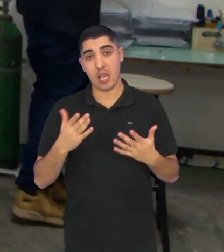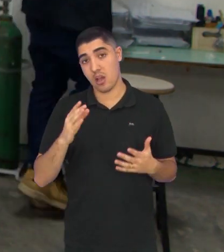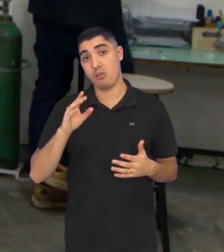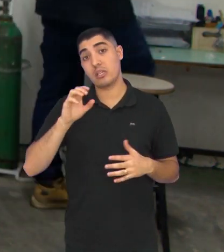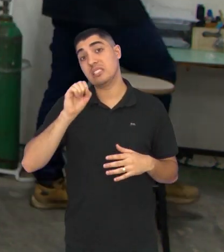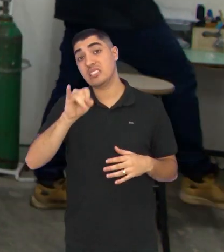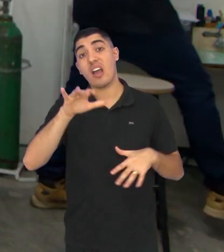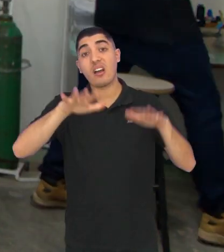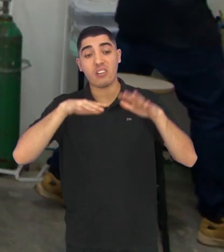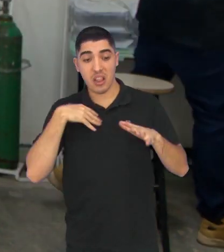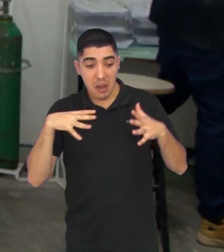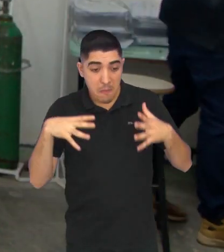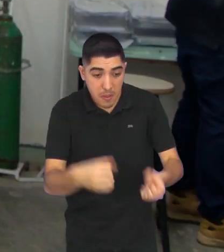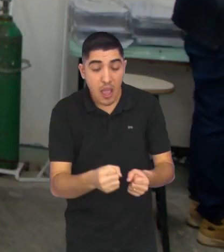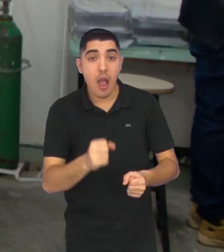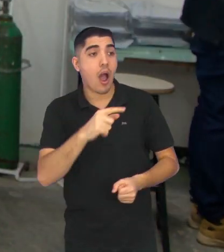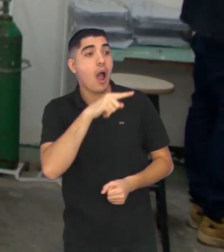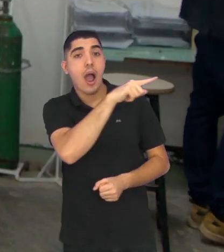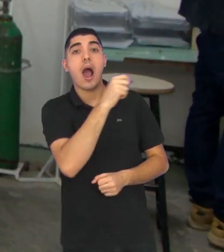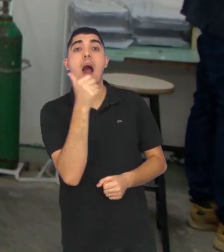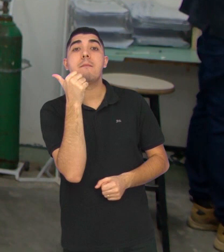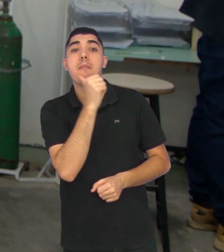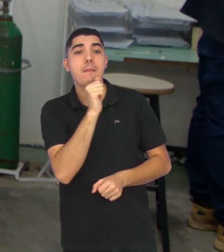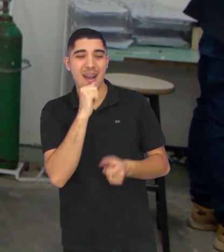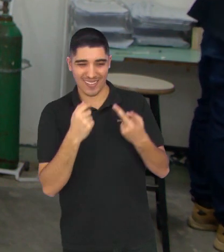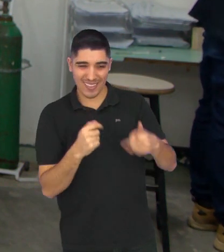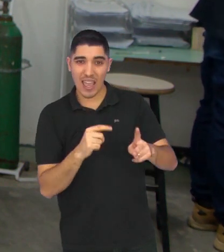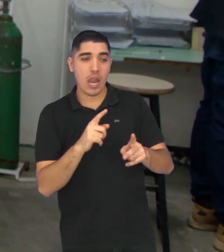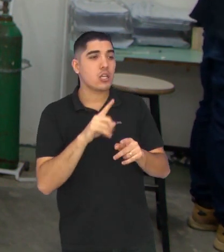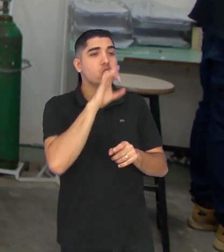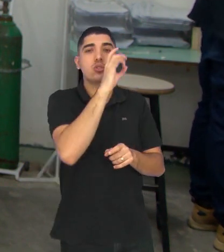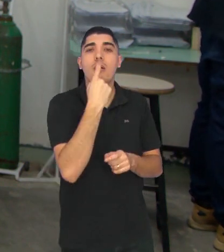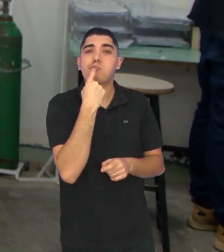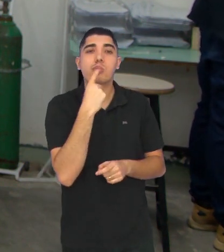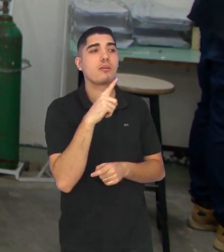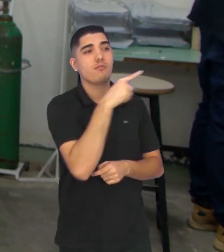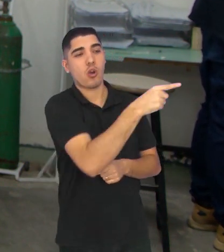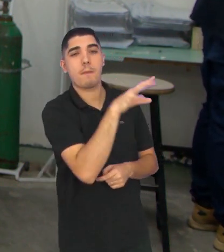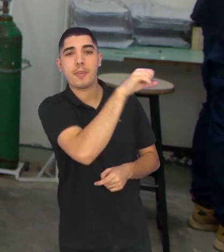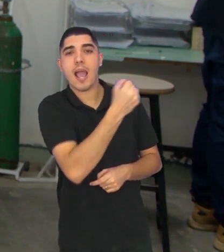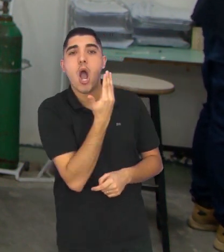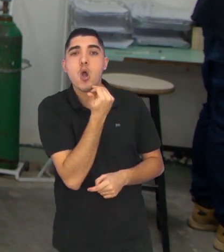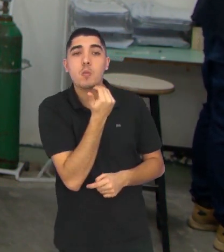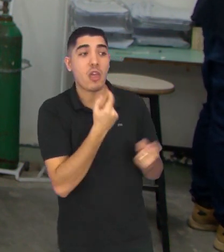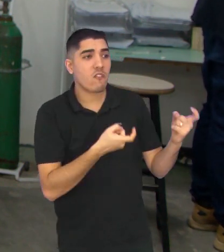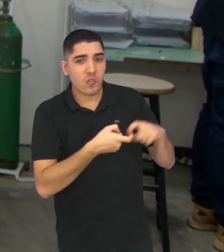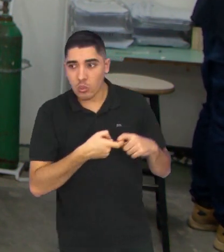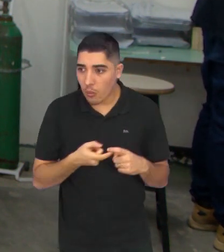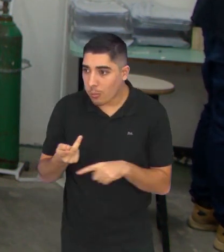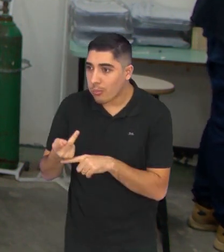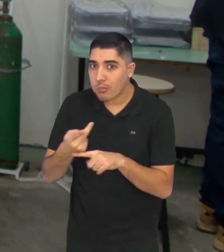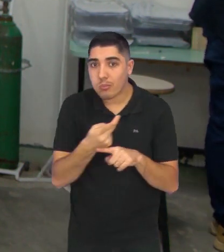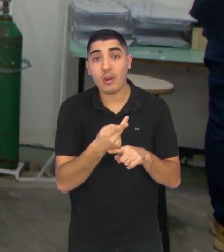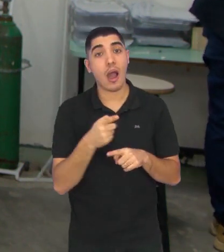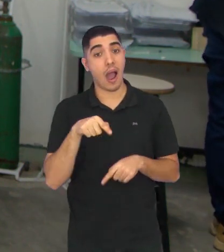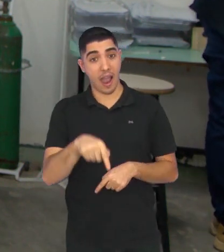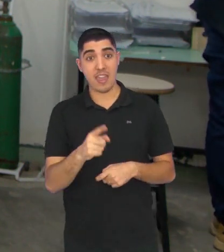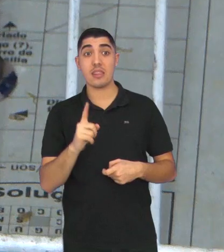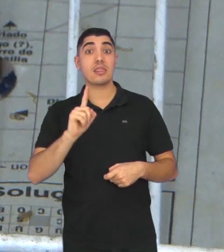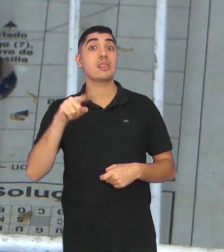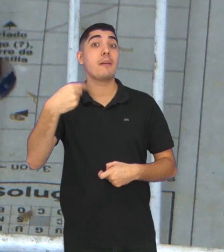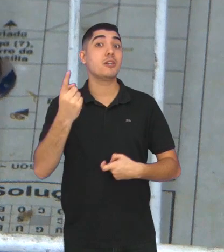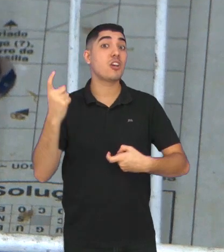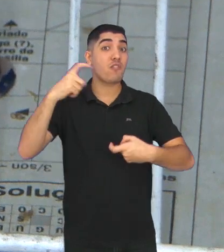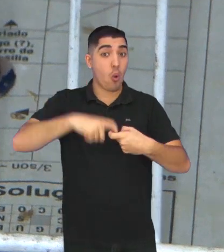gente retira um filhote que a mãe ela só saiu para buscar o alimento. E aí depois a gente tem uma dificuldade muito grande em